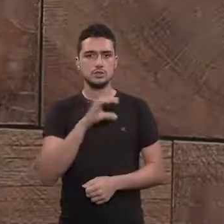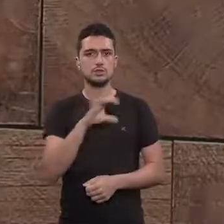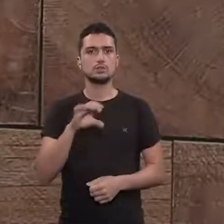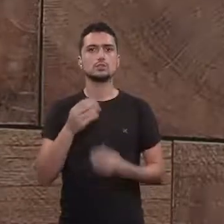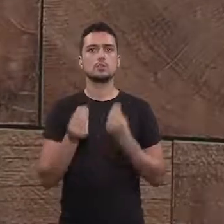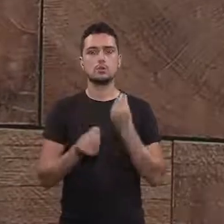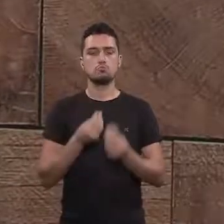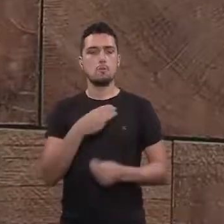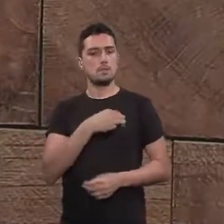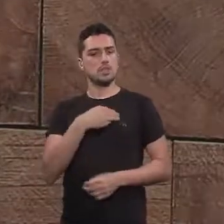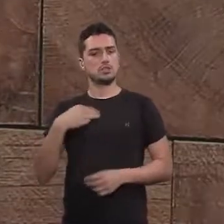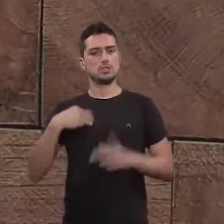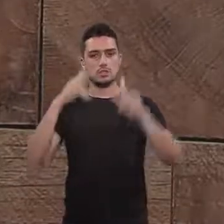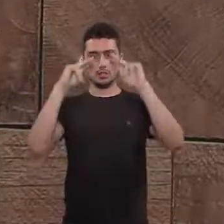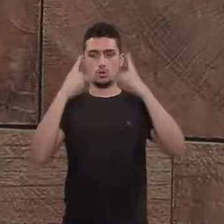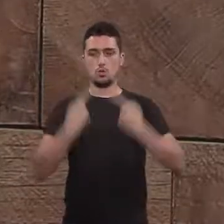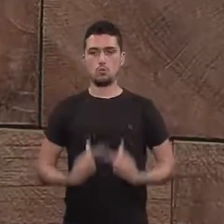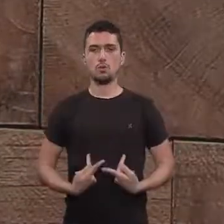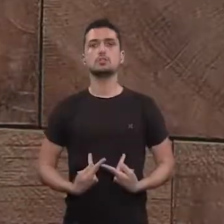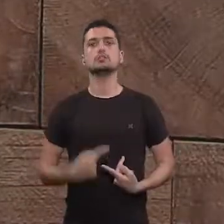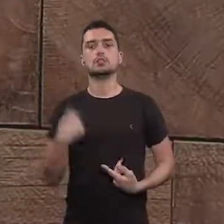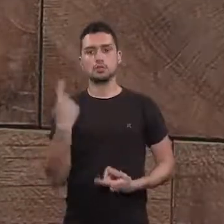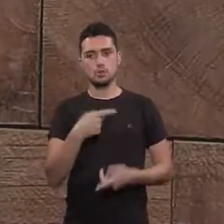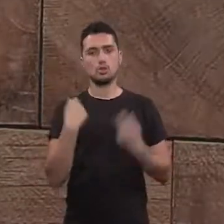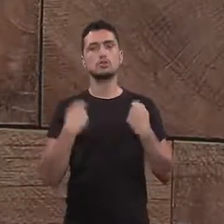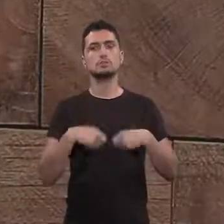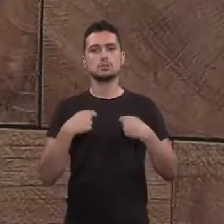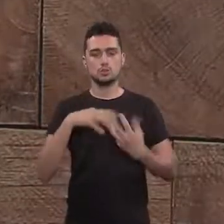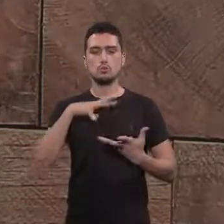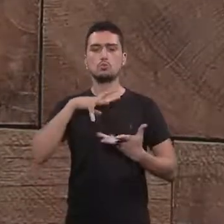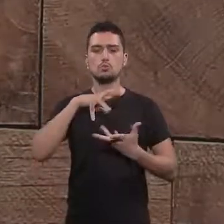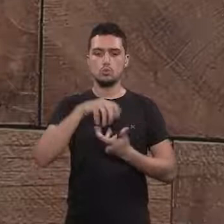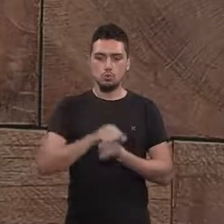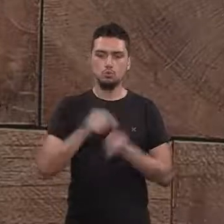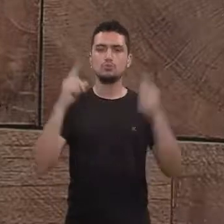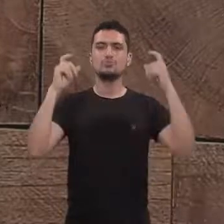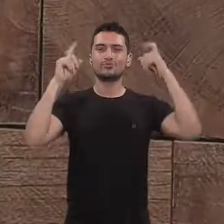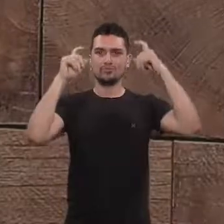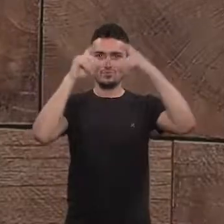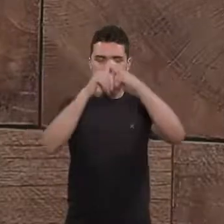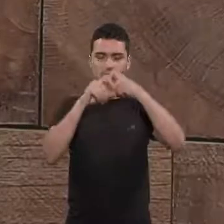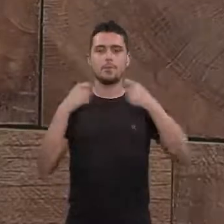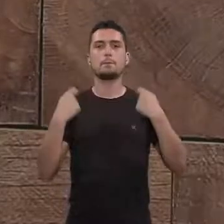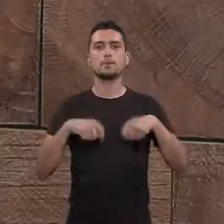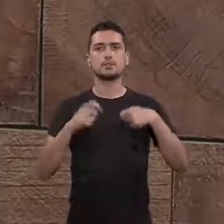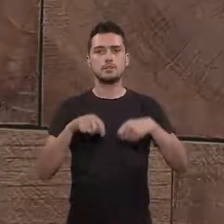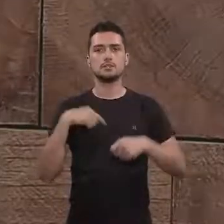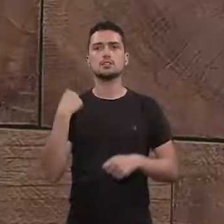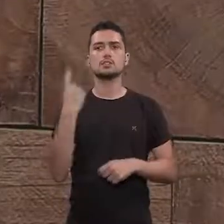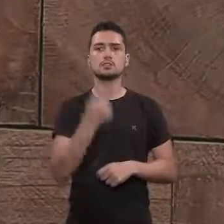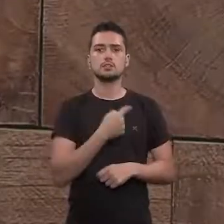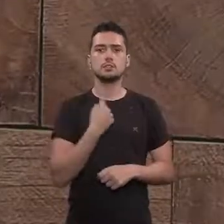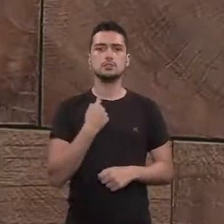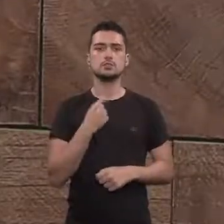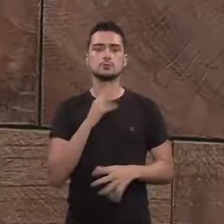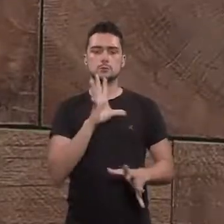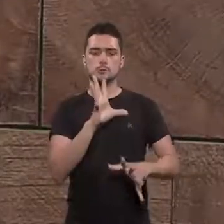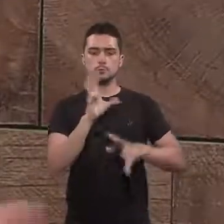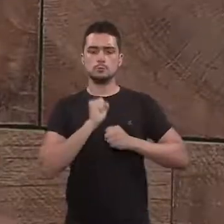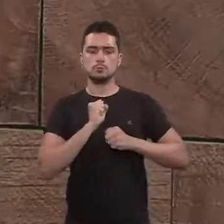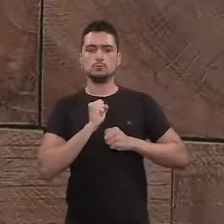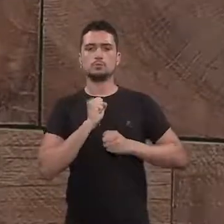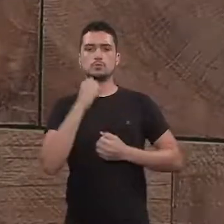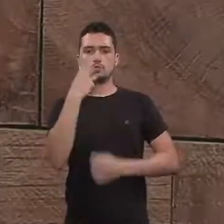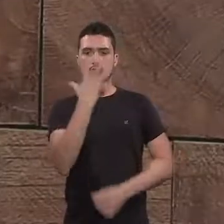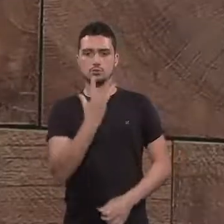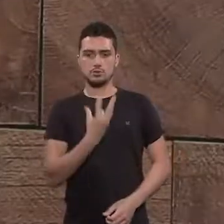possa trazer uma medicina mais humanizada, porque nós estamos precisando. O mundo está difícil e é preciso que a gente espiritualize